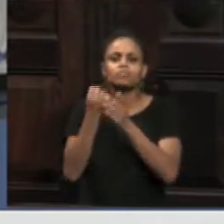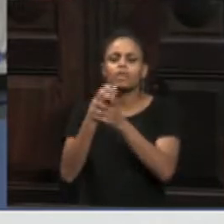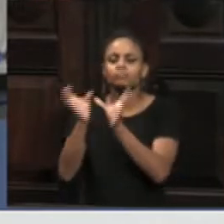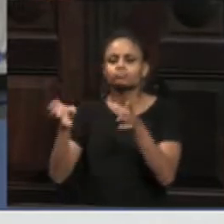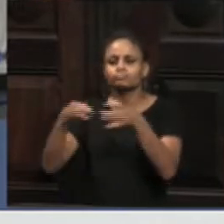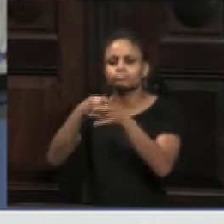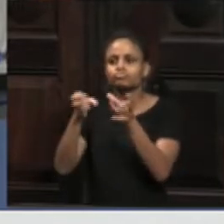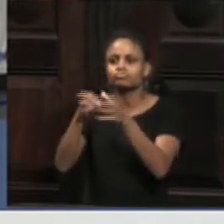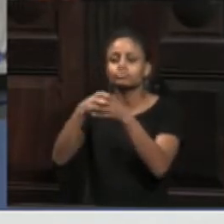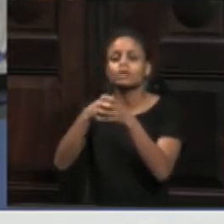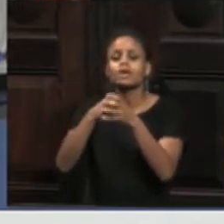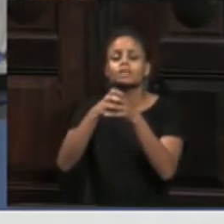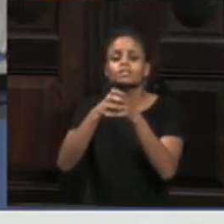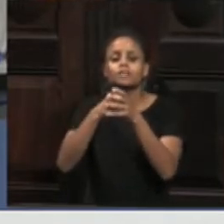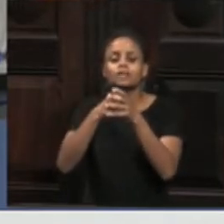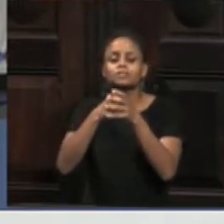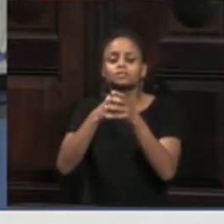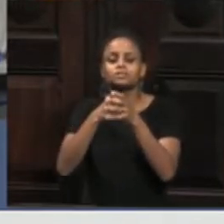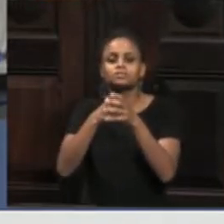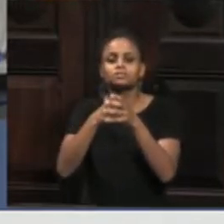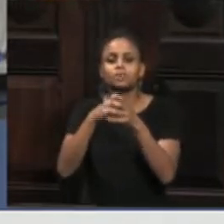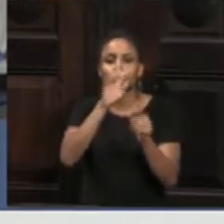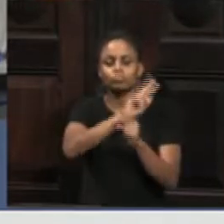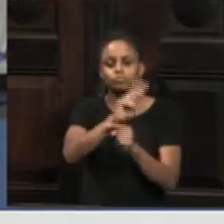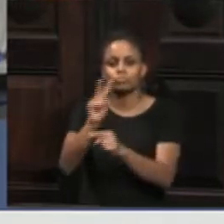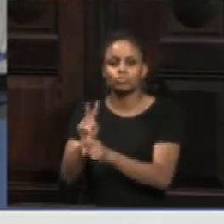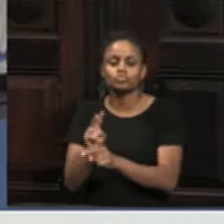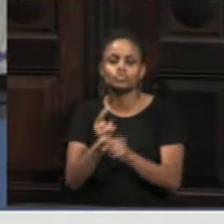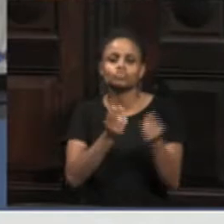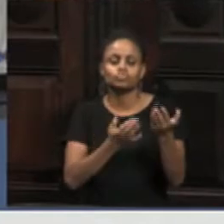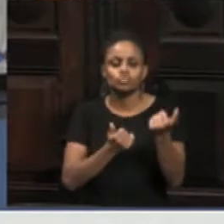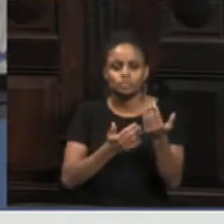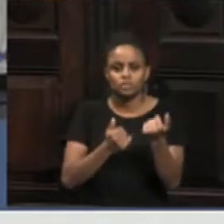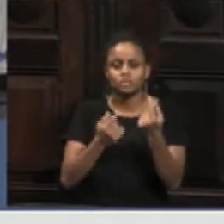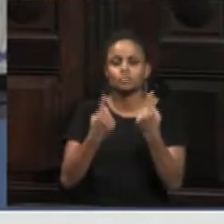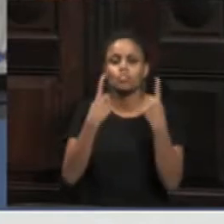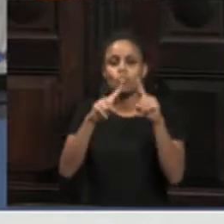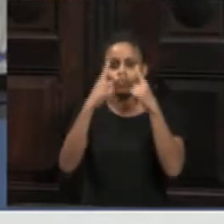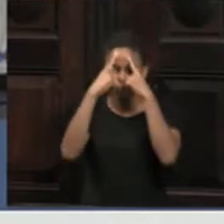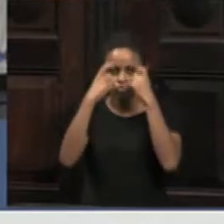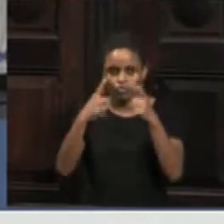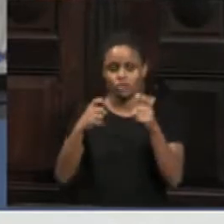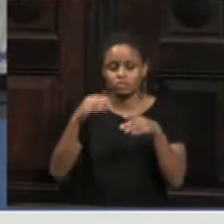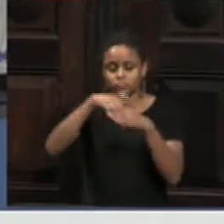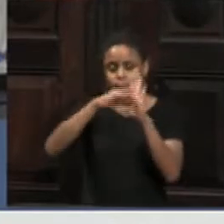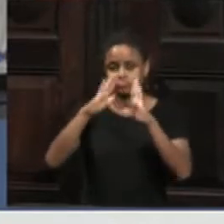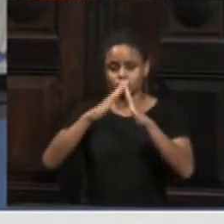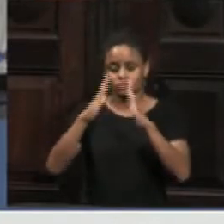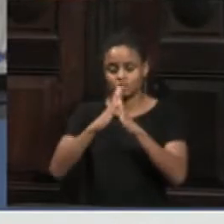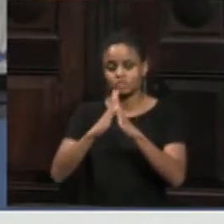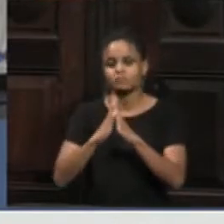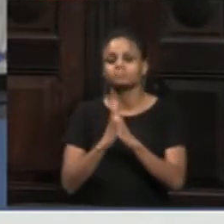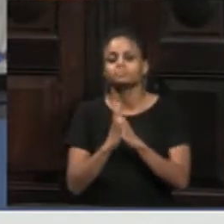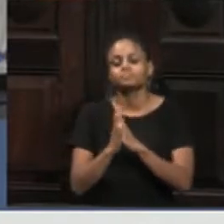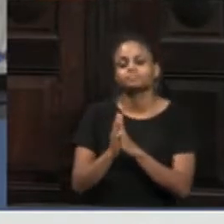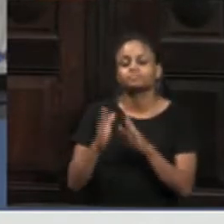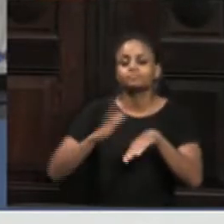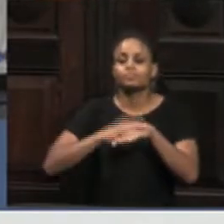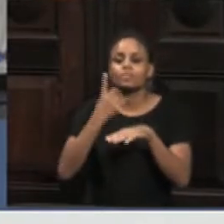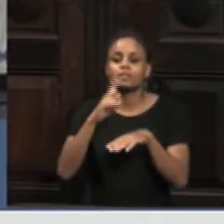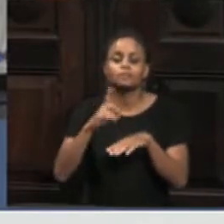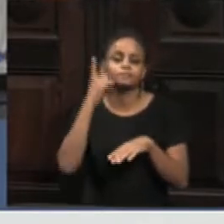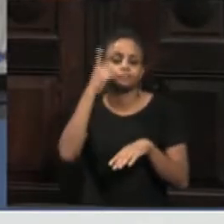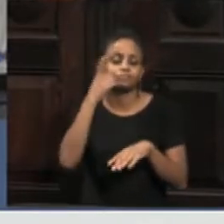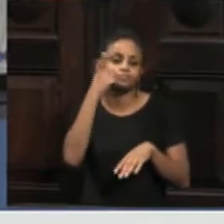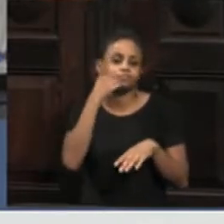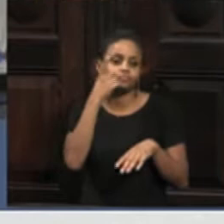doméstica e familiar contra a mulher na comarca de Petrópolis. Parecer da Comissão de Indicação Legislativa, favorável. Relator, deputado Marcos